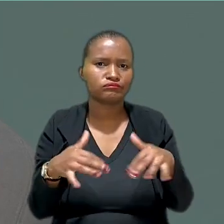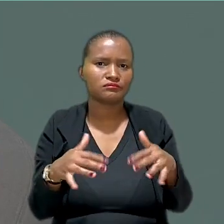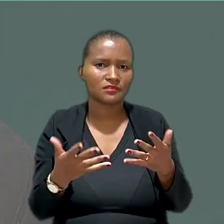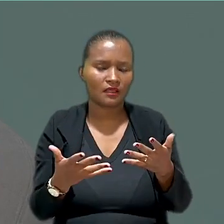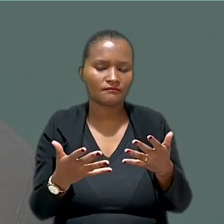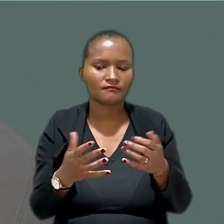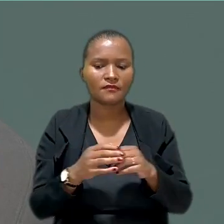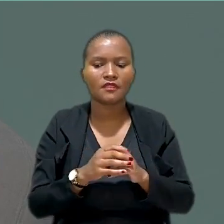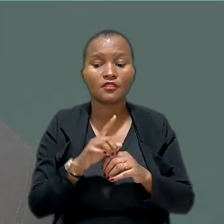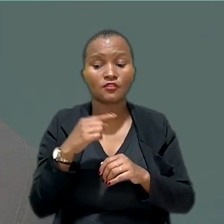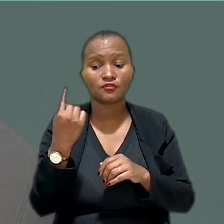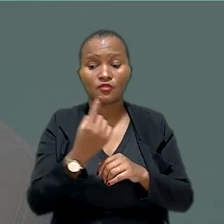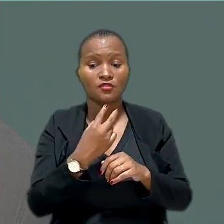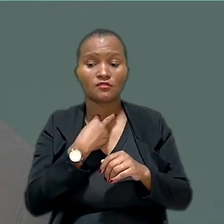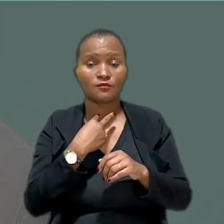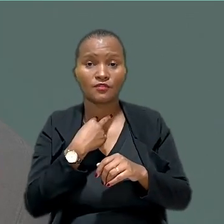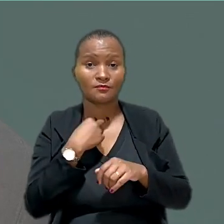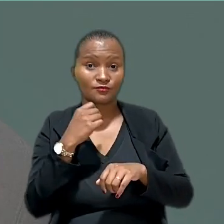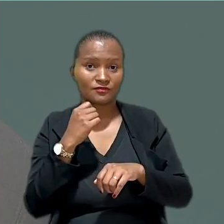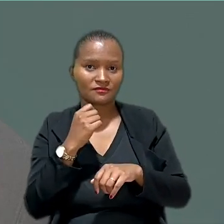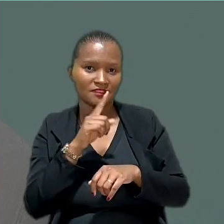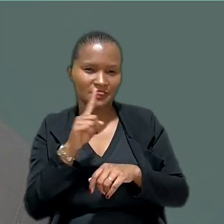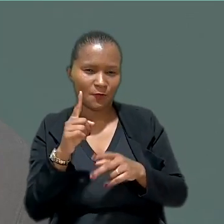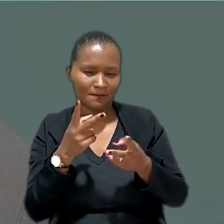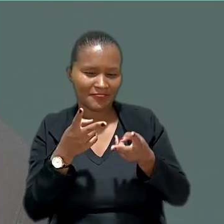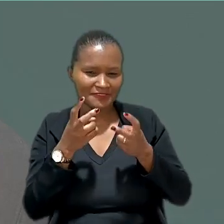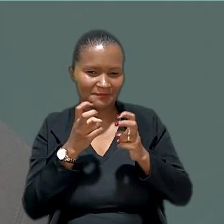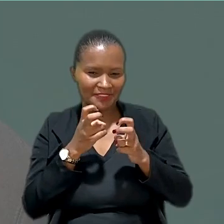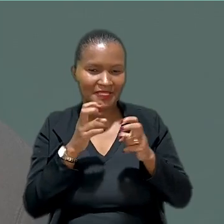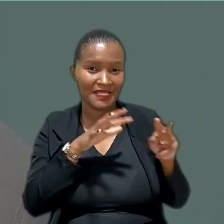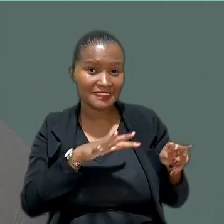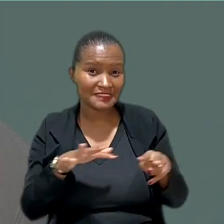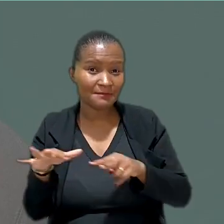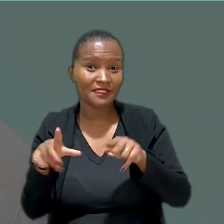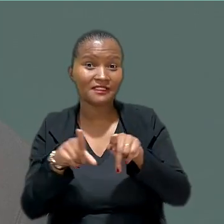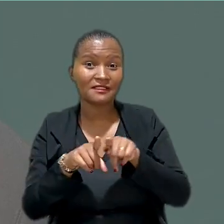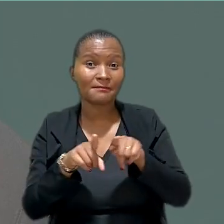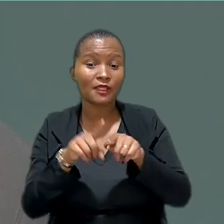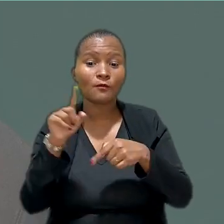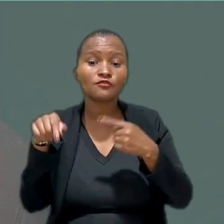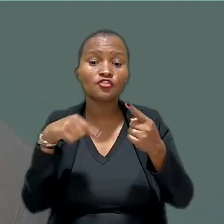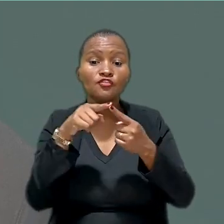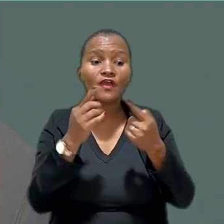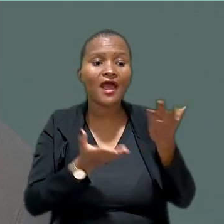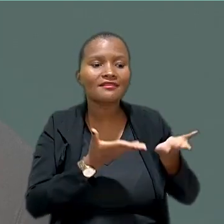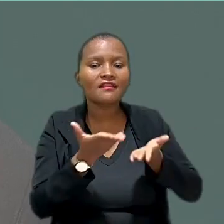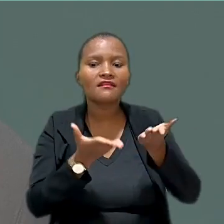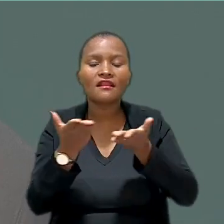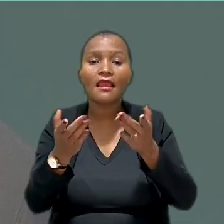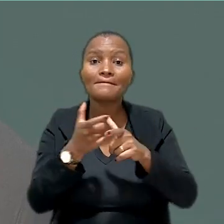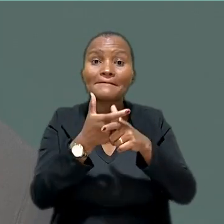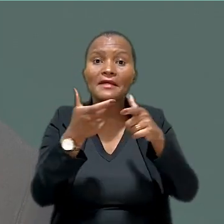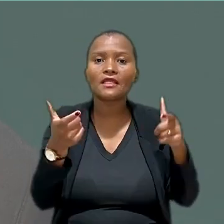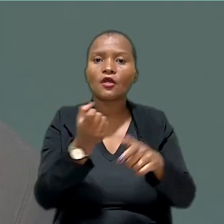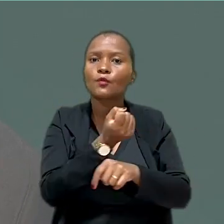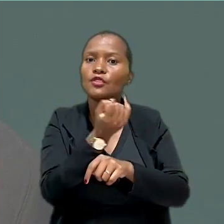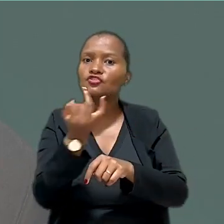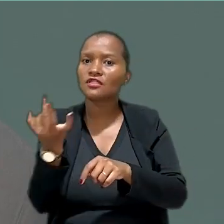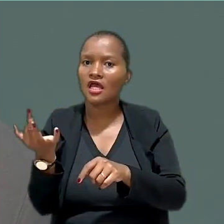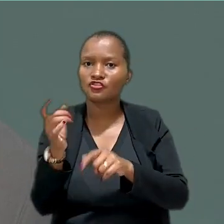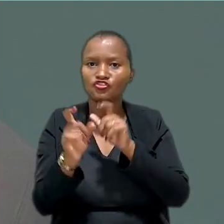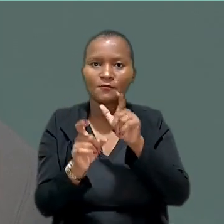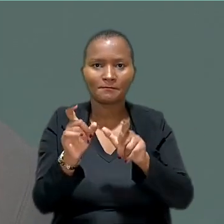nós não podemos deixar de observar que a semana também tem como alvo atender a maior quantidade possível de